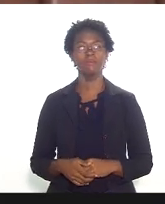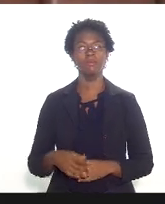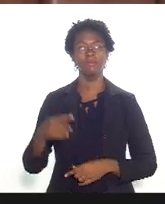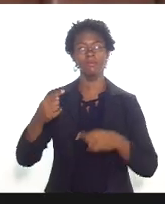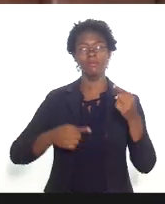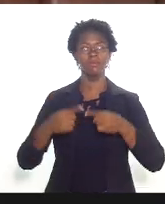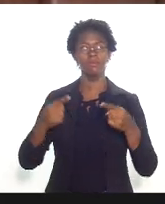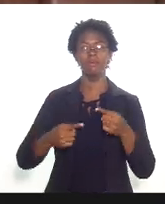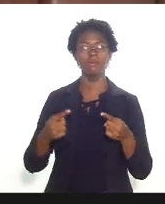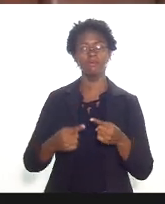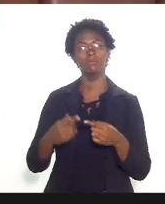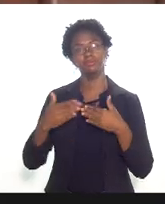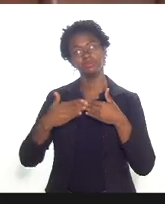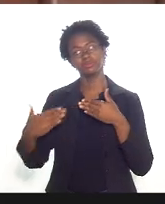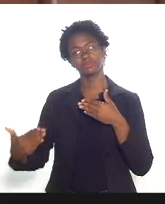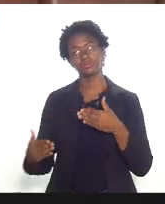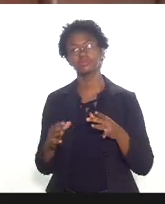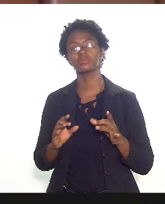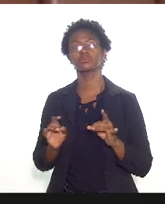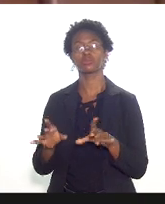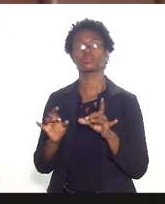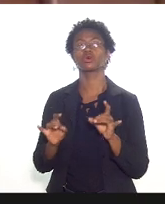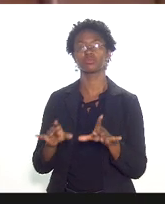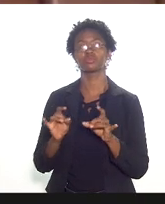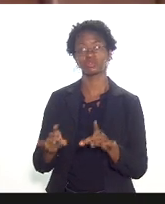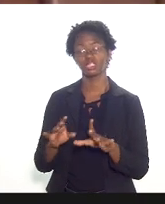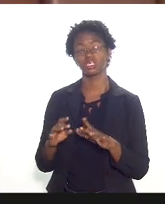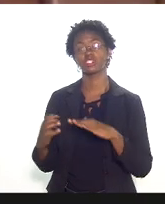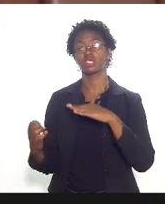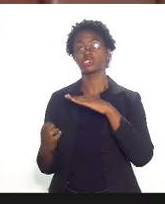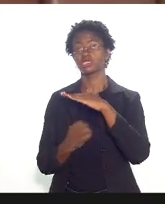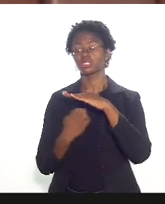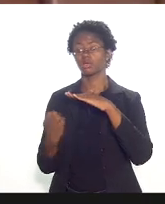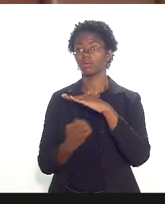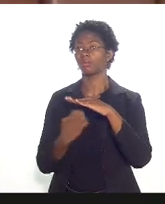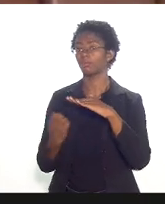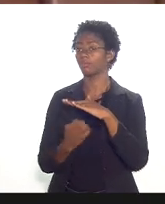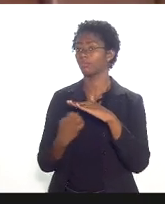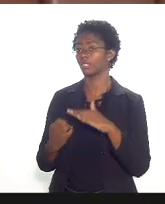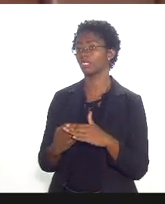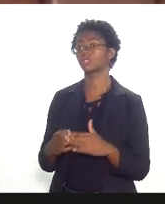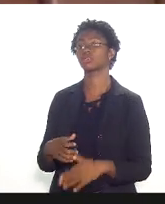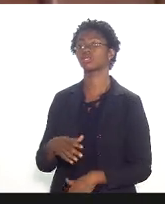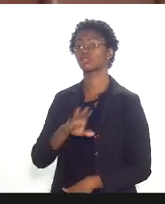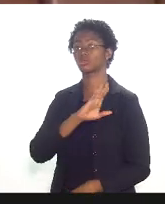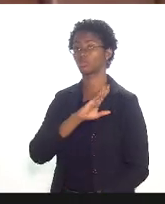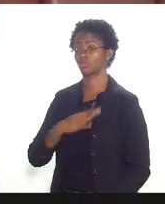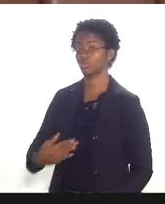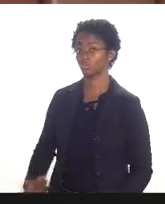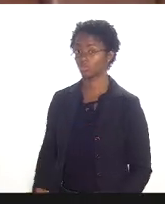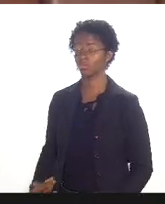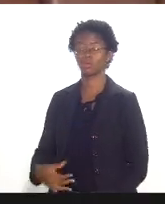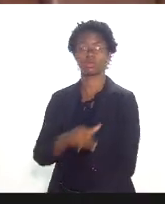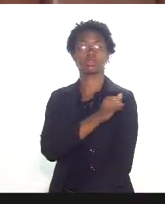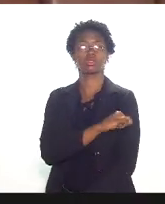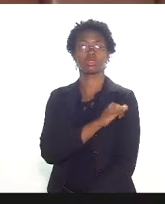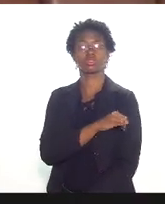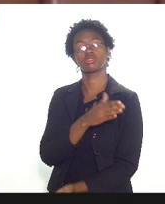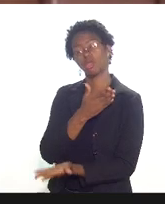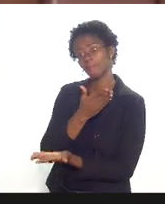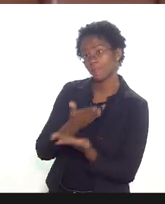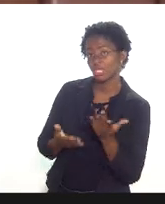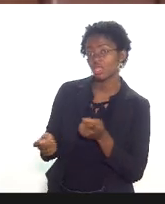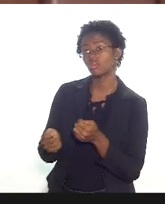processo de privatização das empresas estatais federais no Estado do Rio de Janeiro e a perda de controle